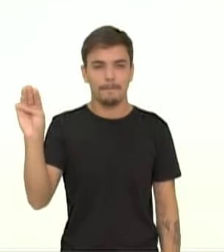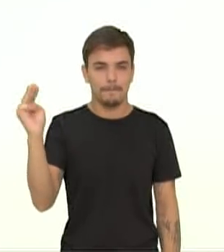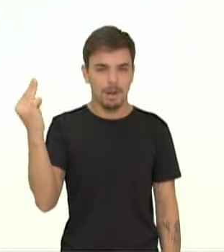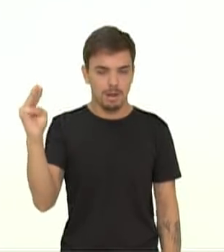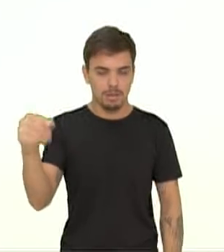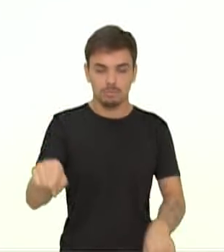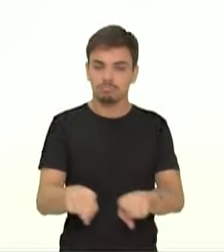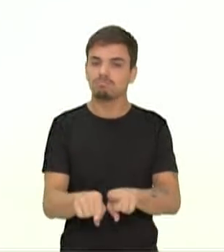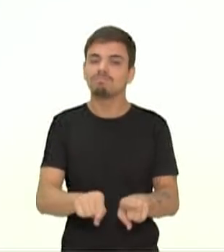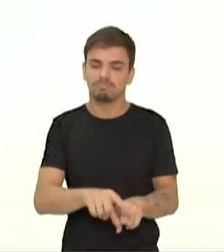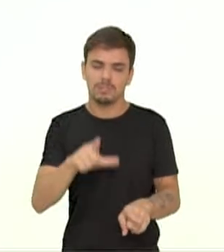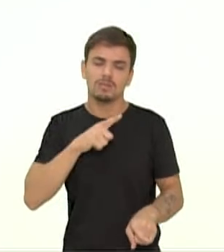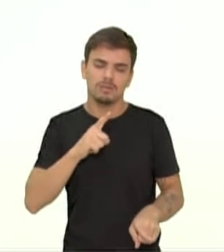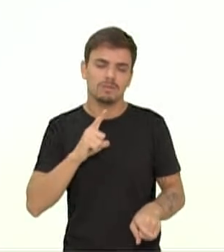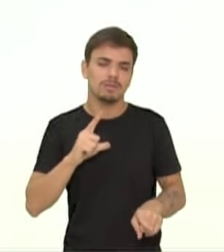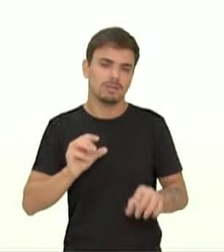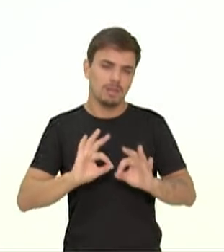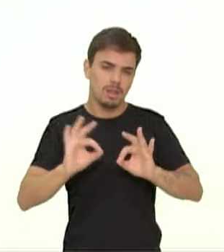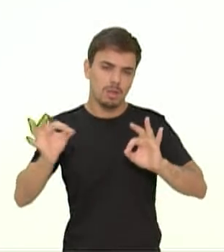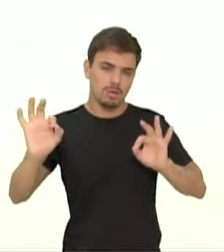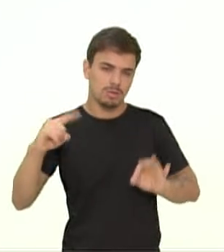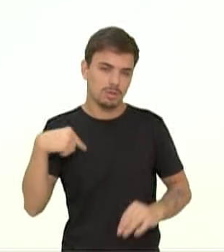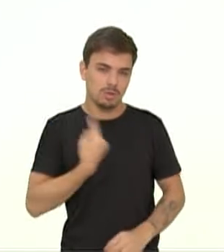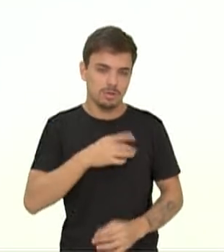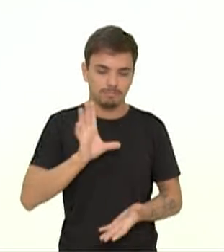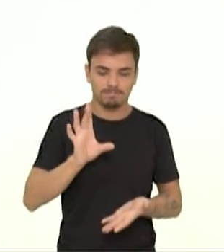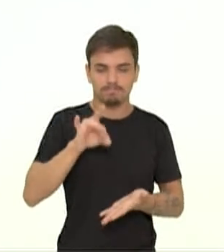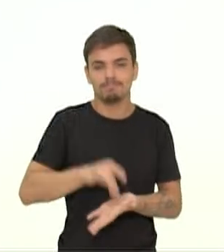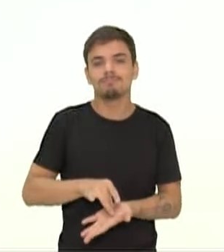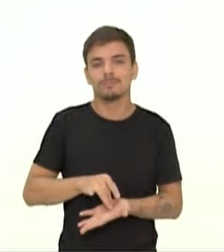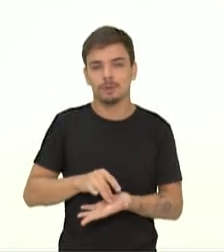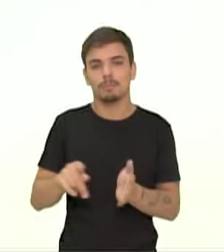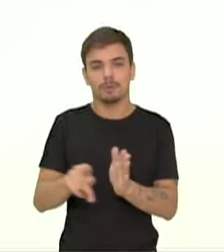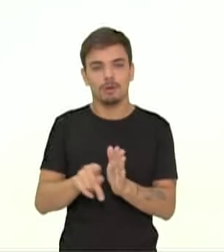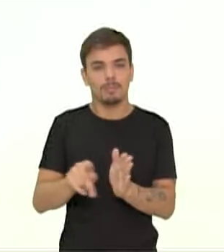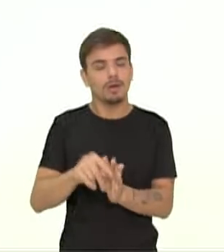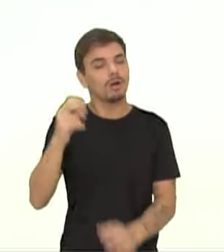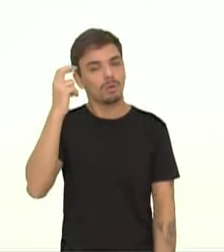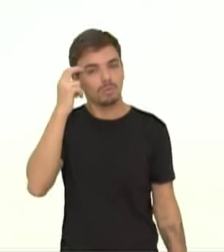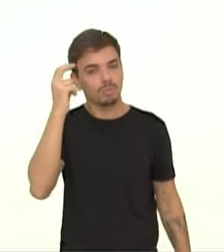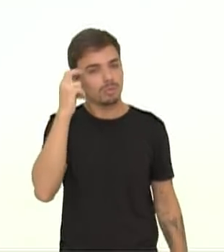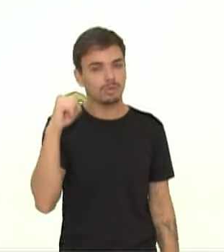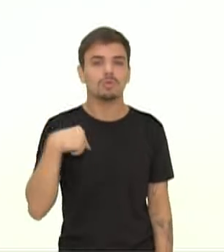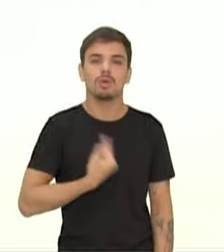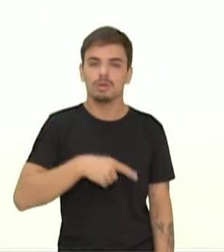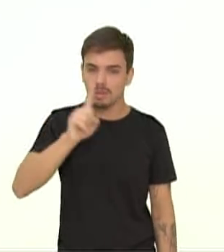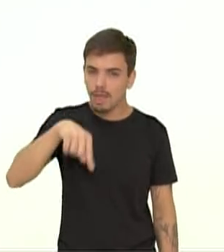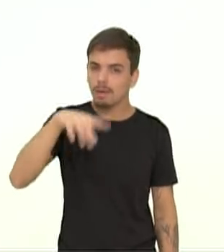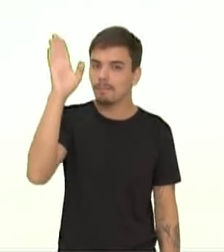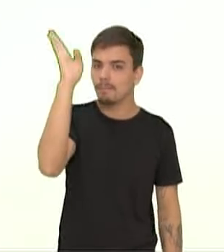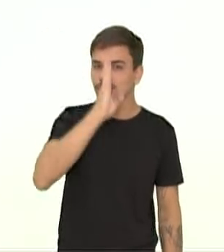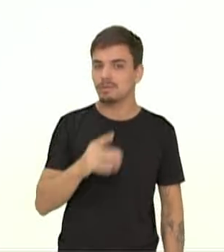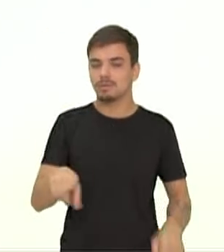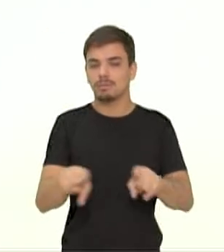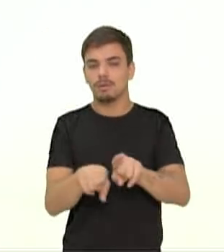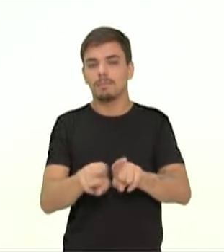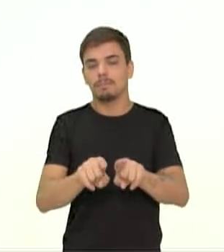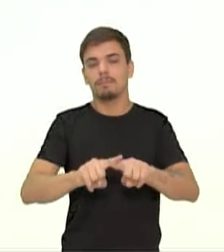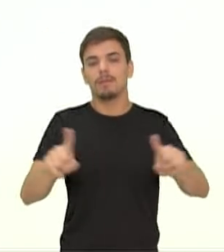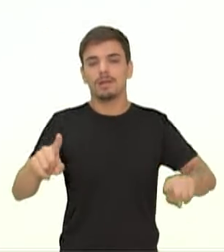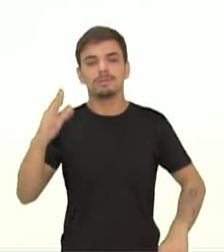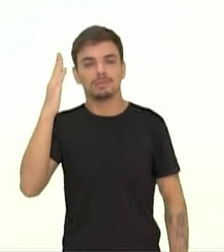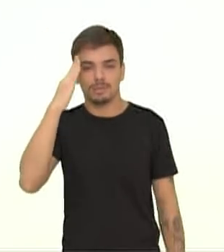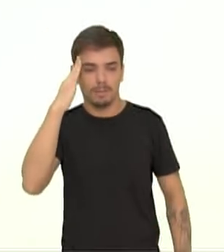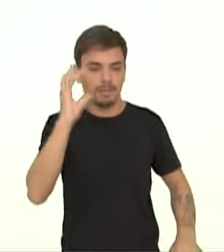vezes coisas muito longe da nossa realidade, né? Da nossa própria cultura. Por mais que a gente seja brasileiro também, a gente sabe que